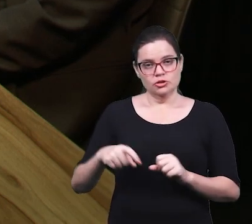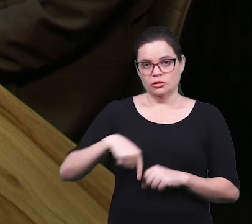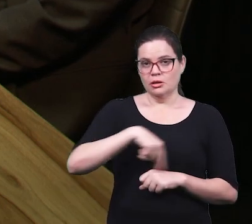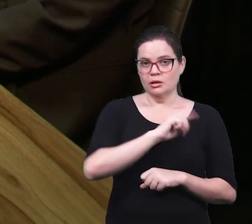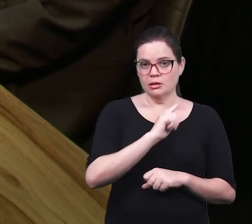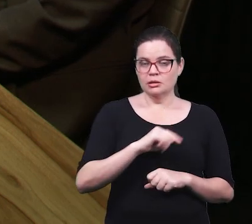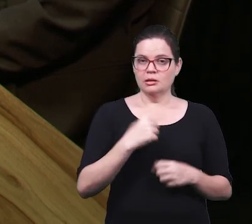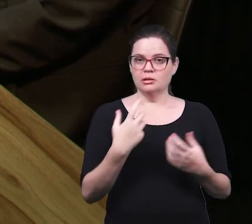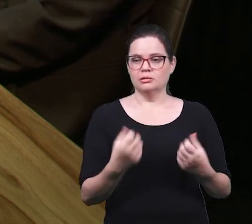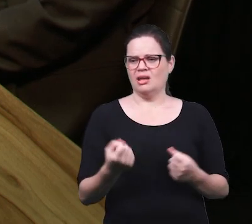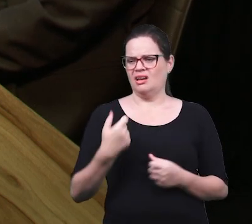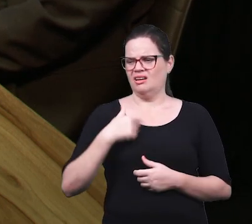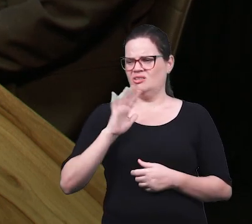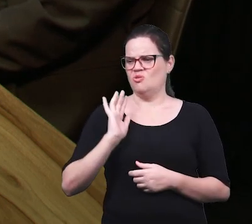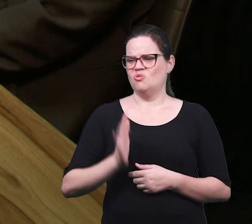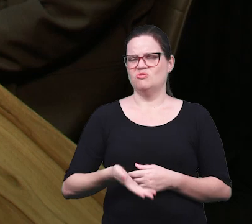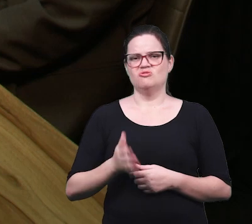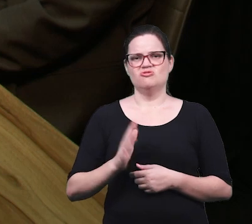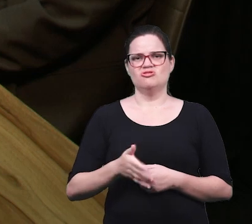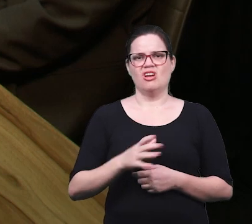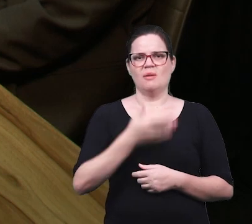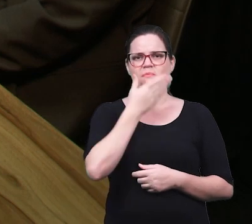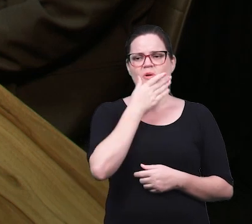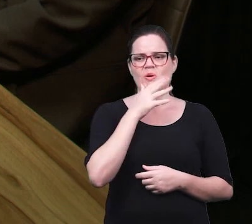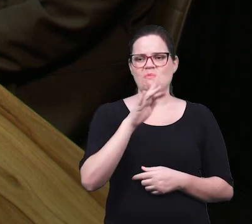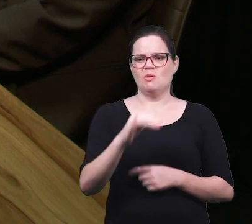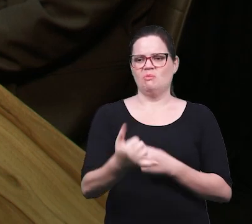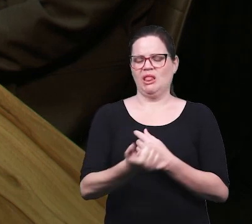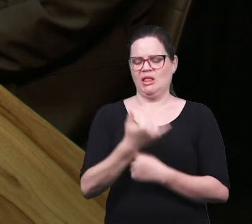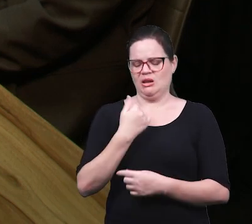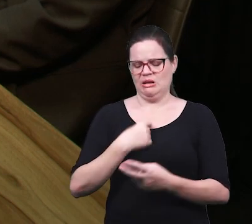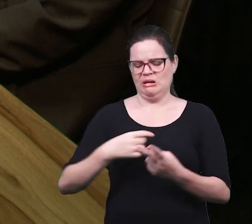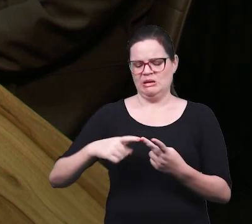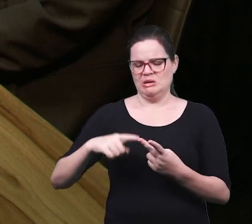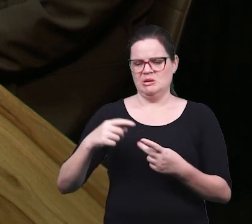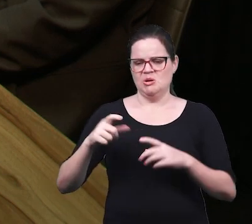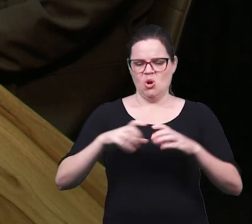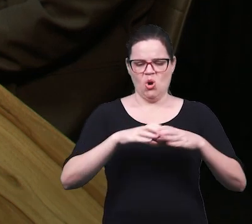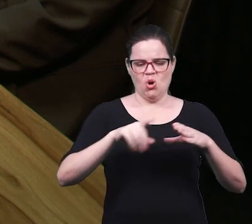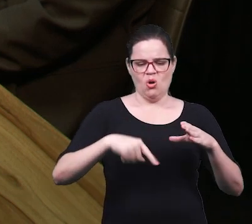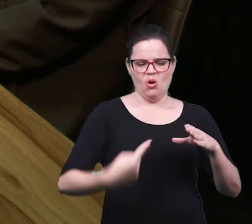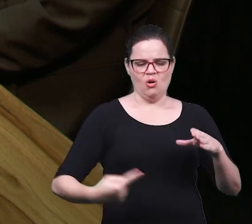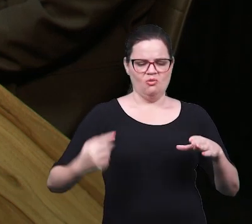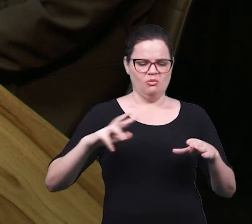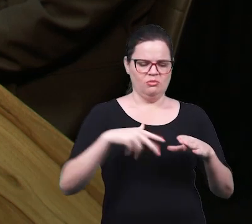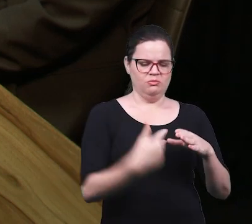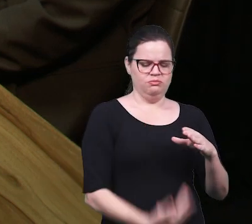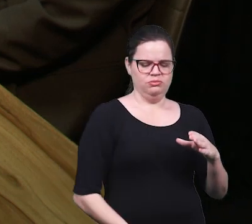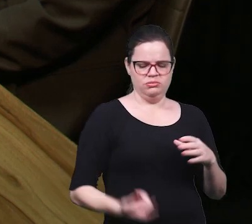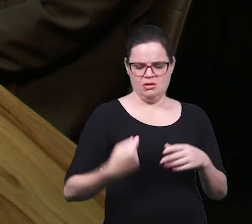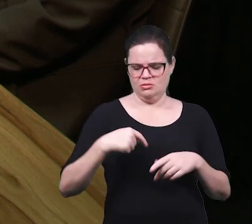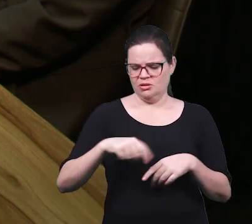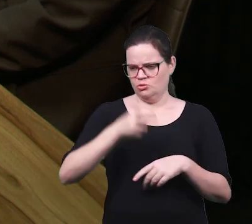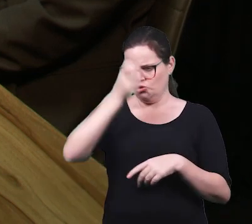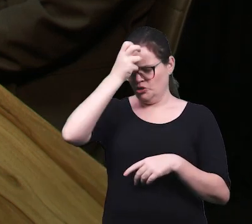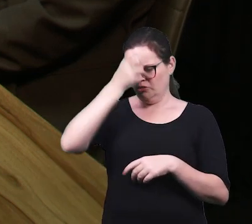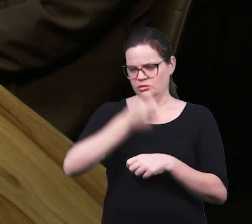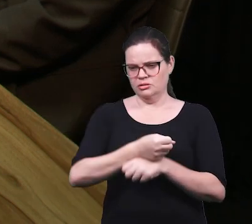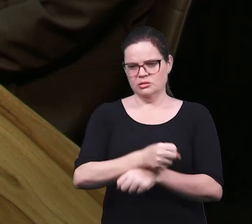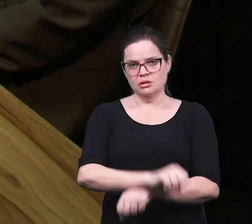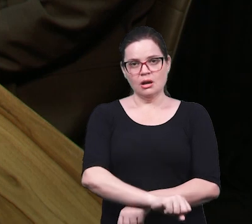Sim. Né? Eu já fui vendido pelos meus próprios irmãos, me jogaram numa cova, Eu vim parar no Egito como escravo,